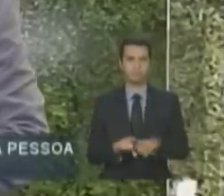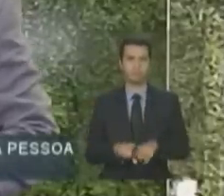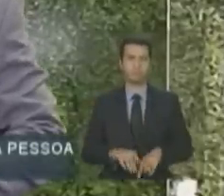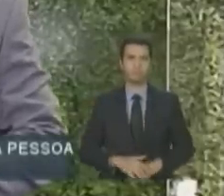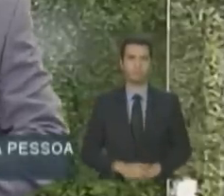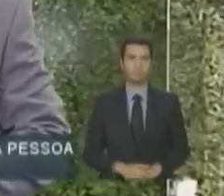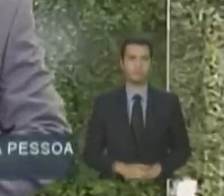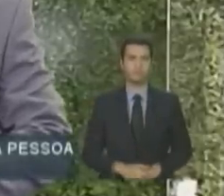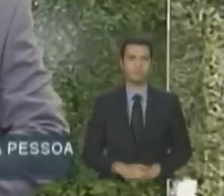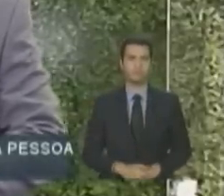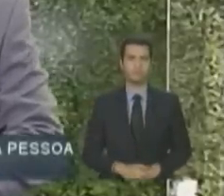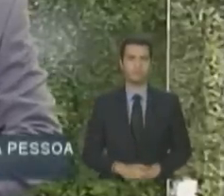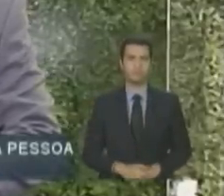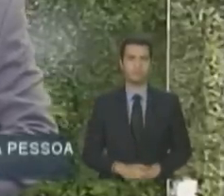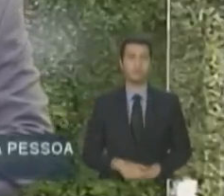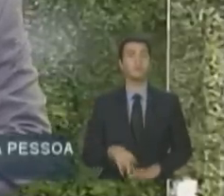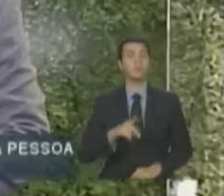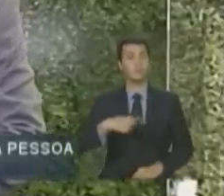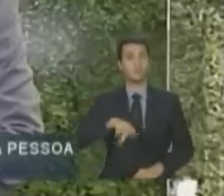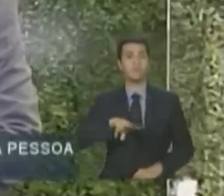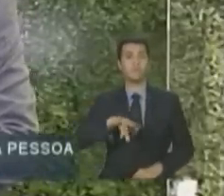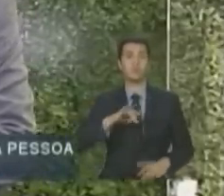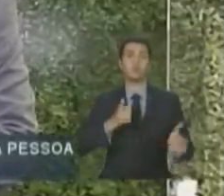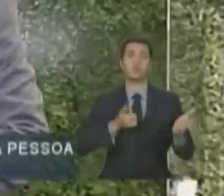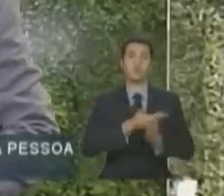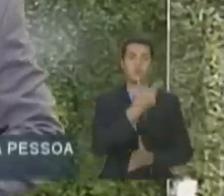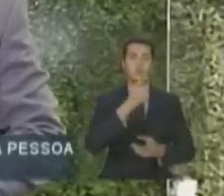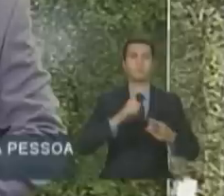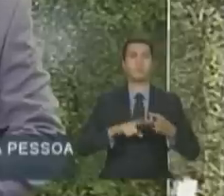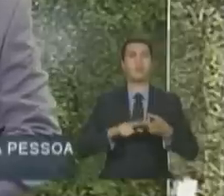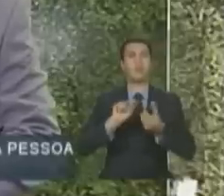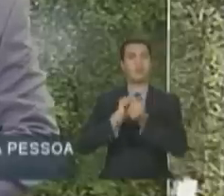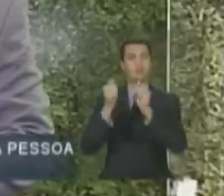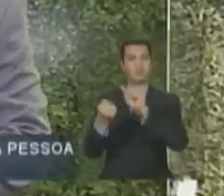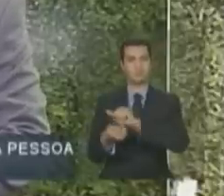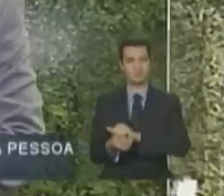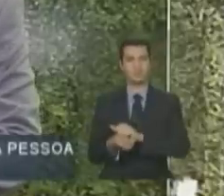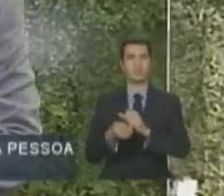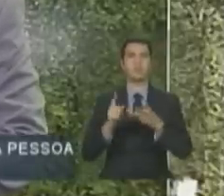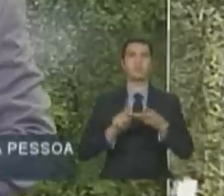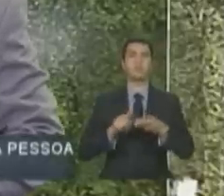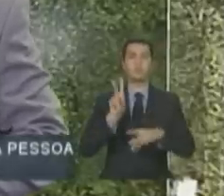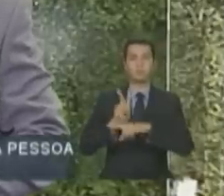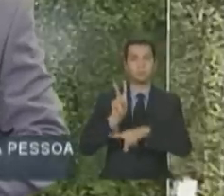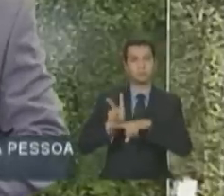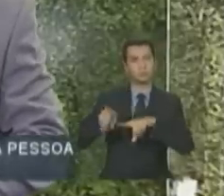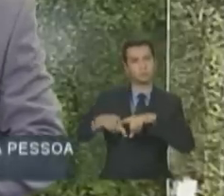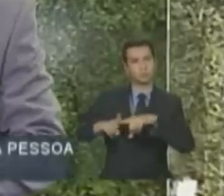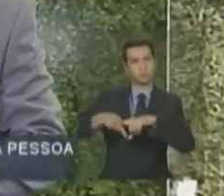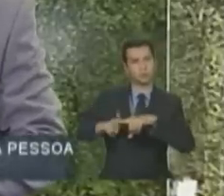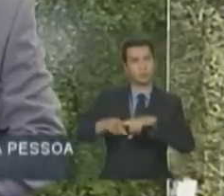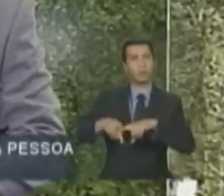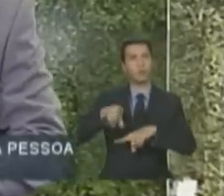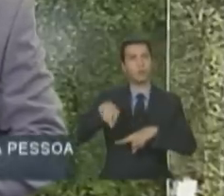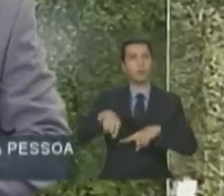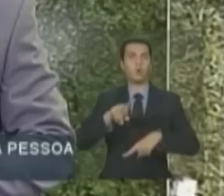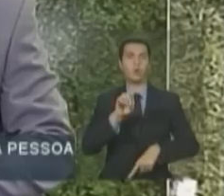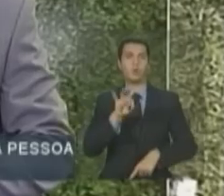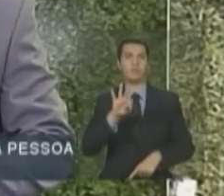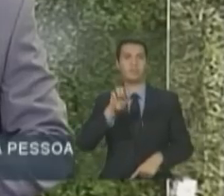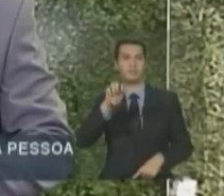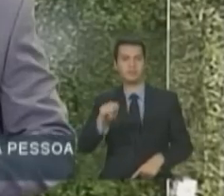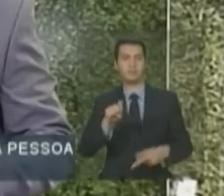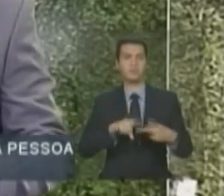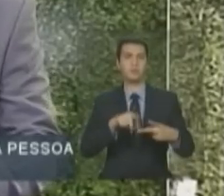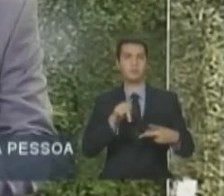Aquisição, adaptação e manutenção de órtese, prótese e cadeira de rodas. Muitas